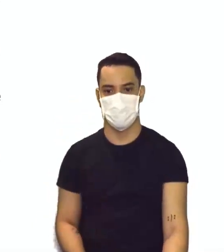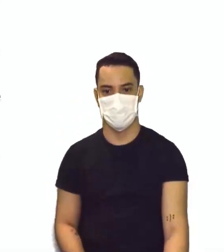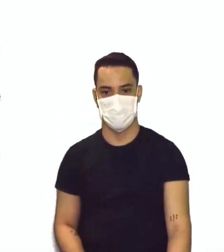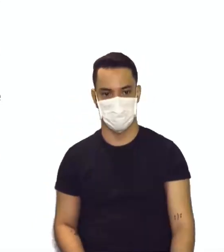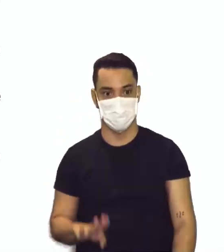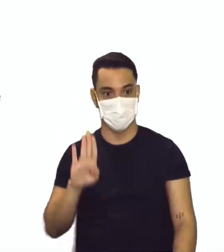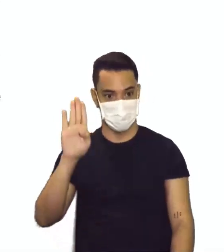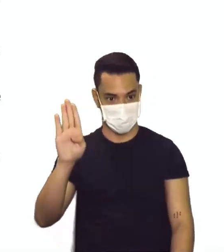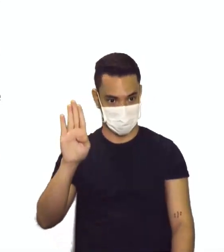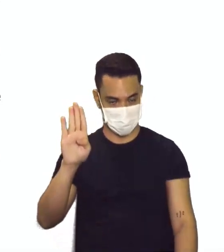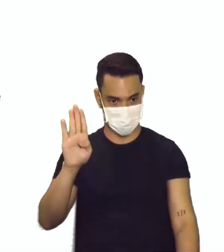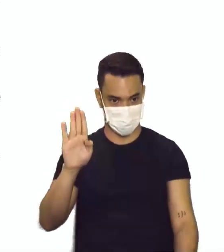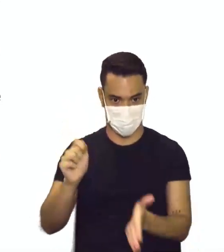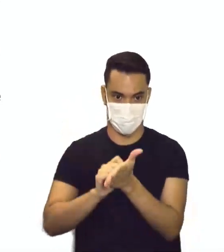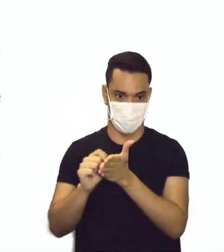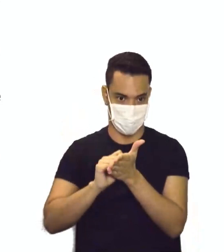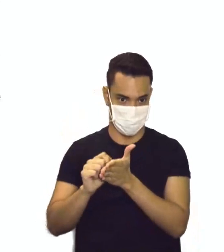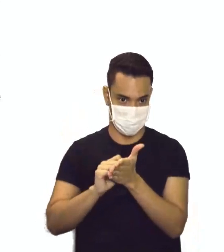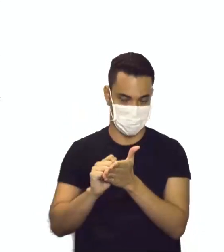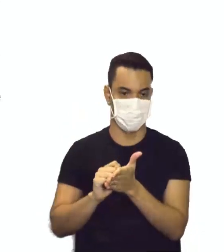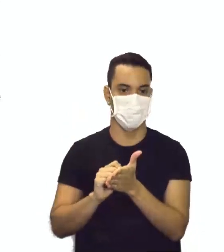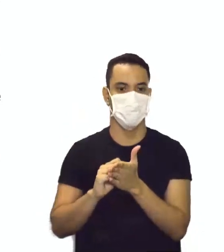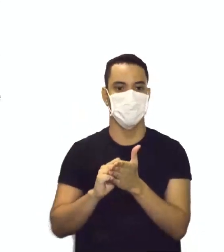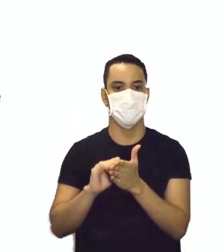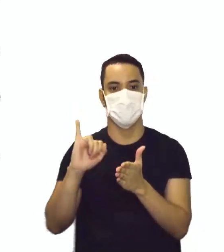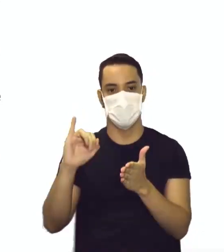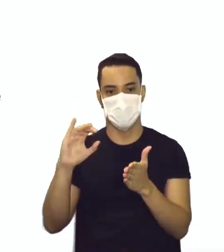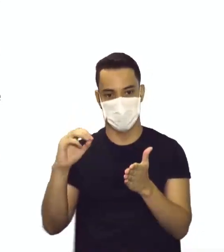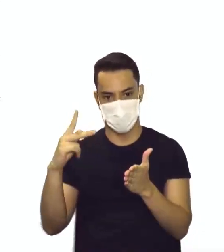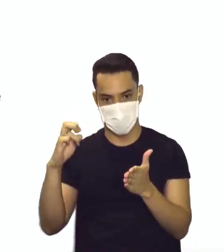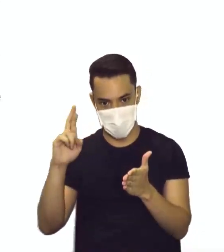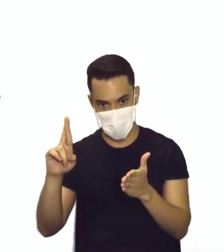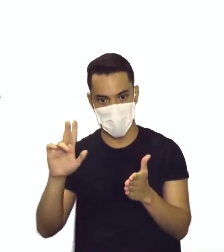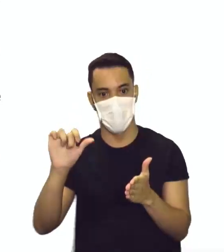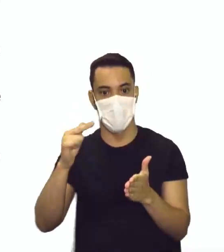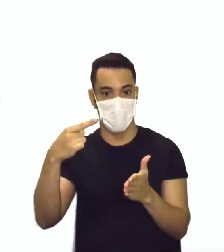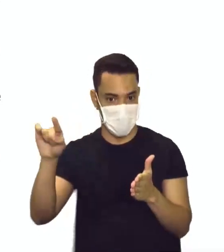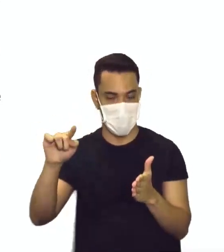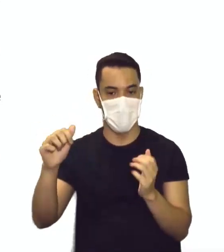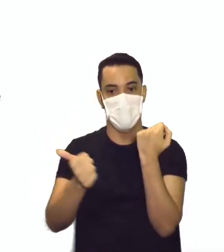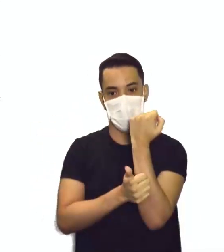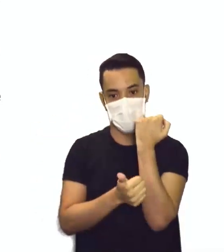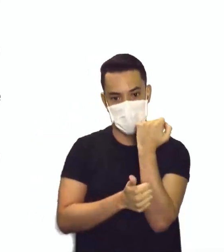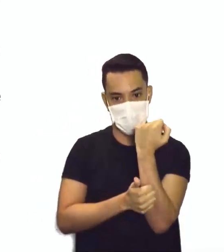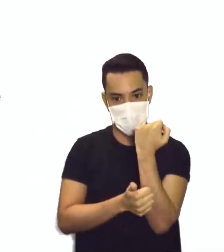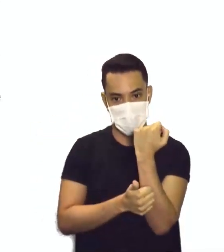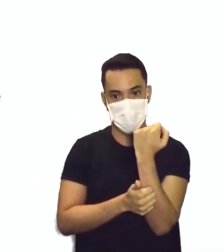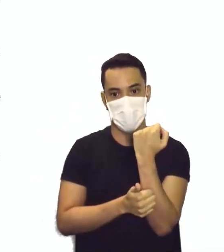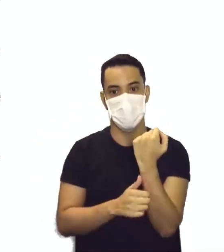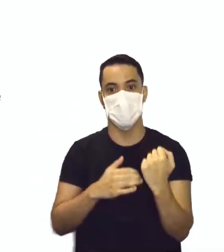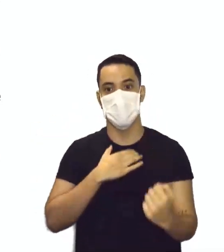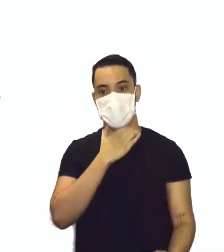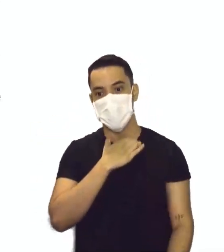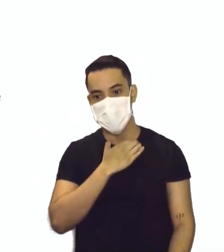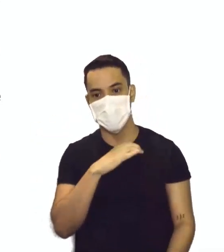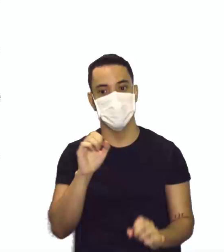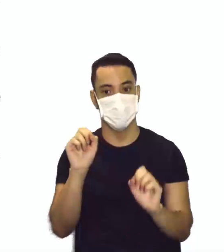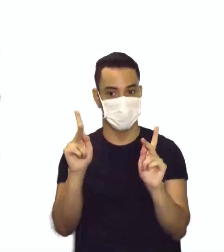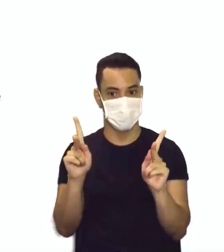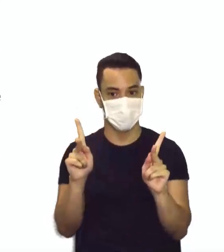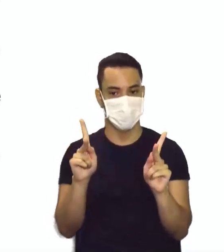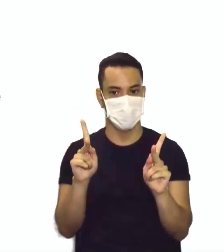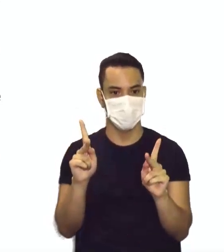Letra B. Borracha, isopor, lã, madeira, plástico,